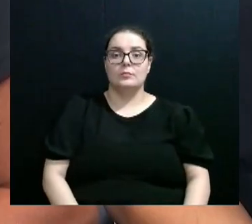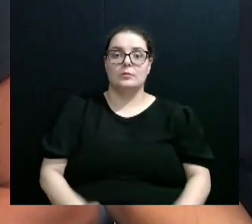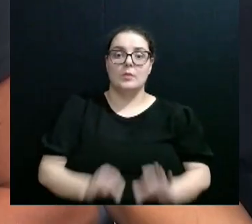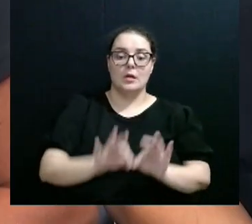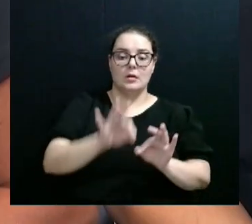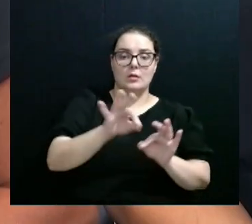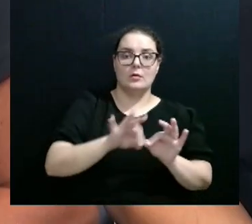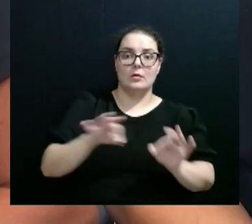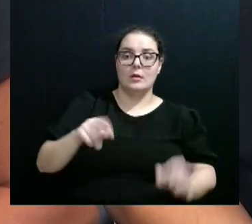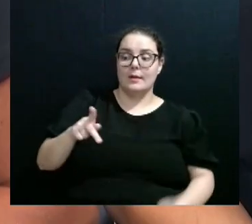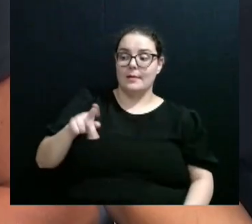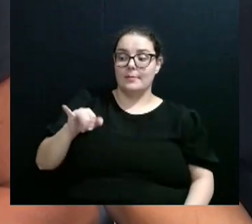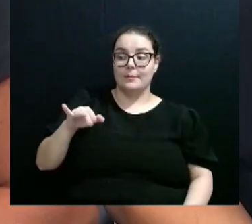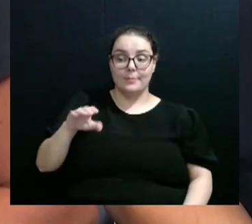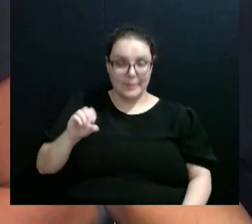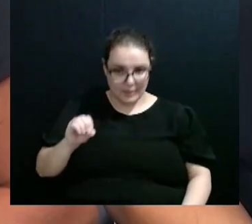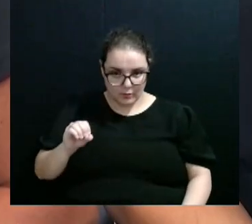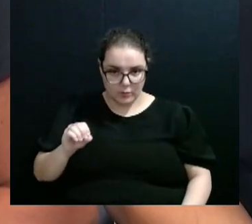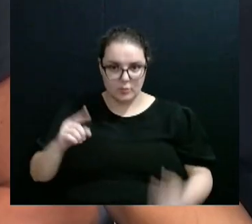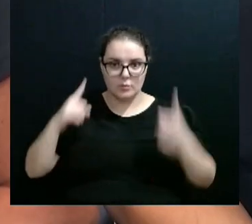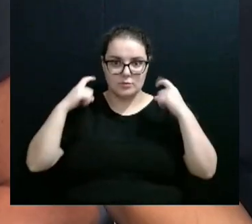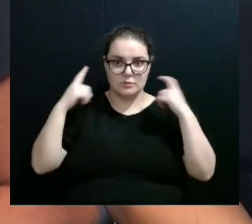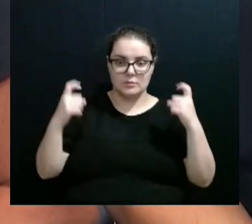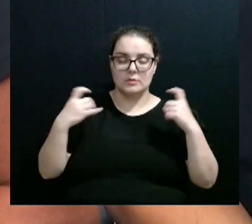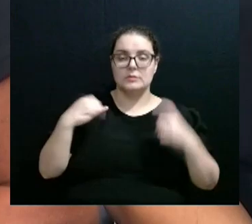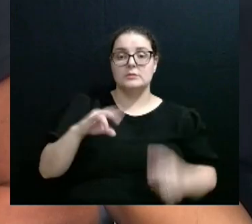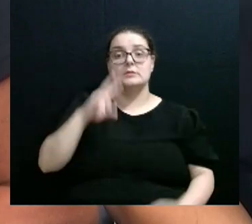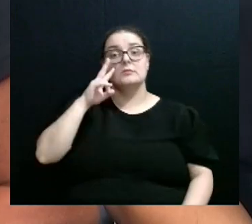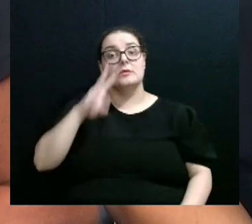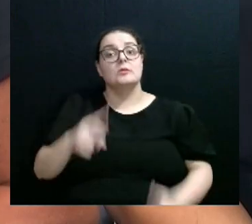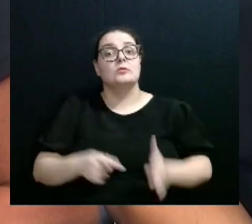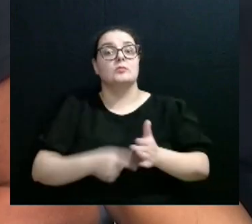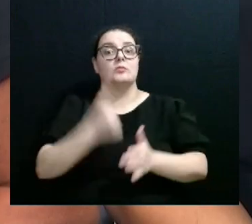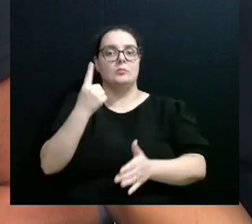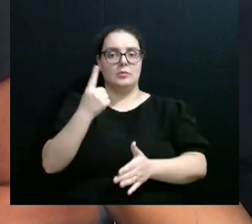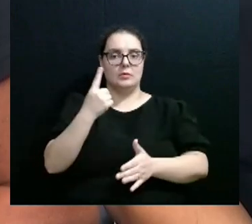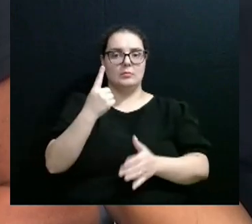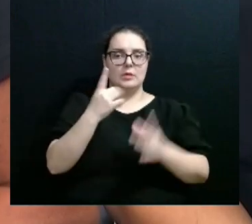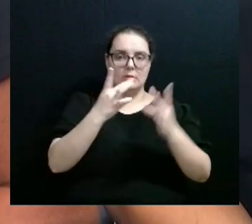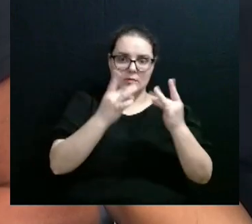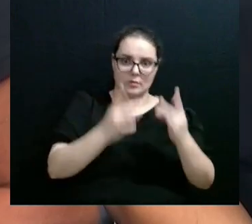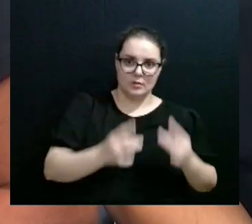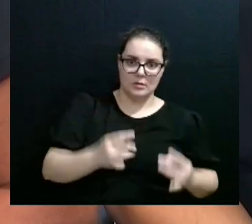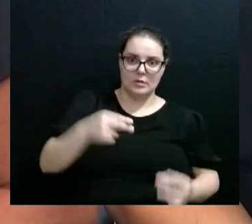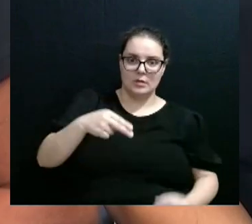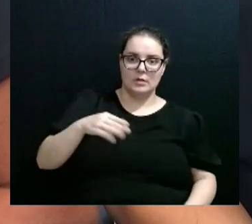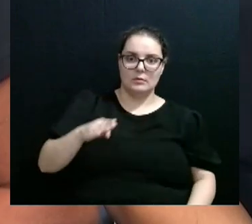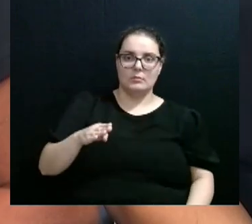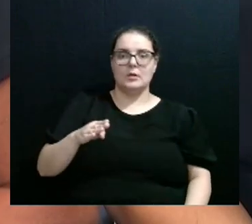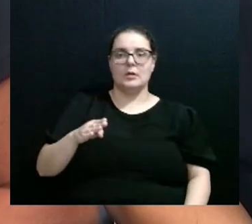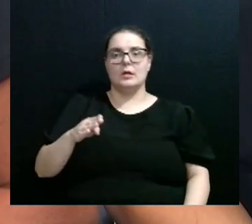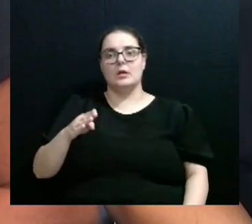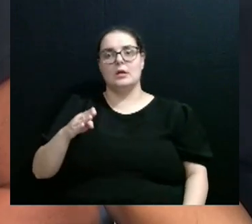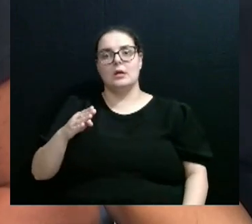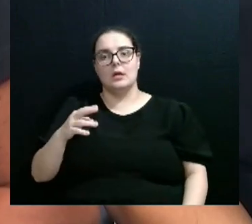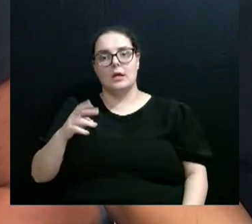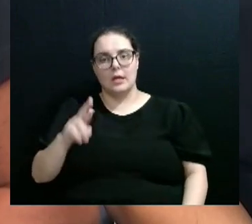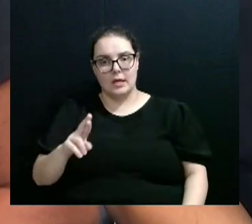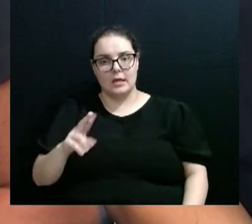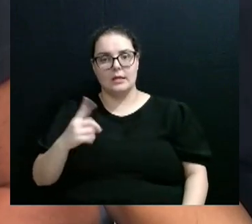de ruído. E se você olhar no primeiro descritor da NBR 10.151, que é o